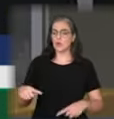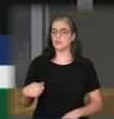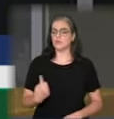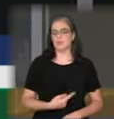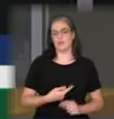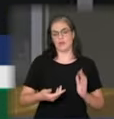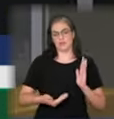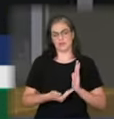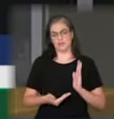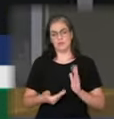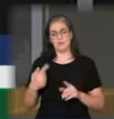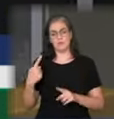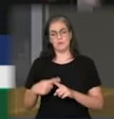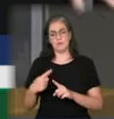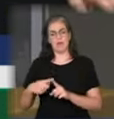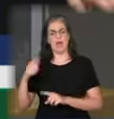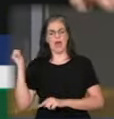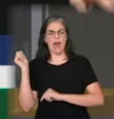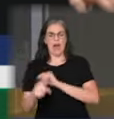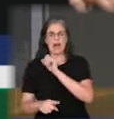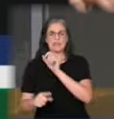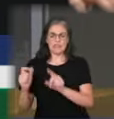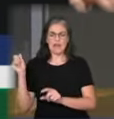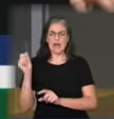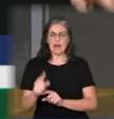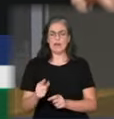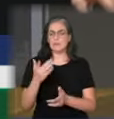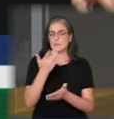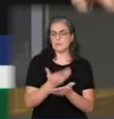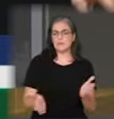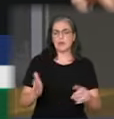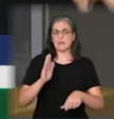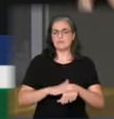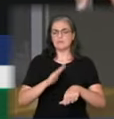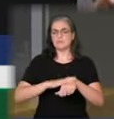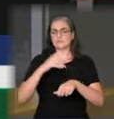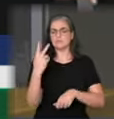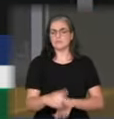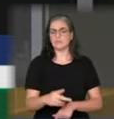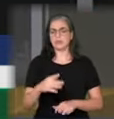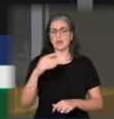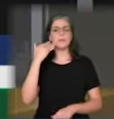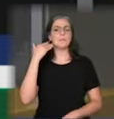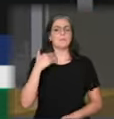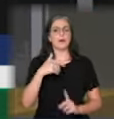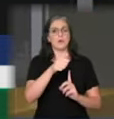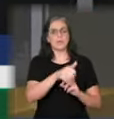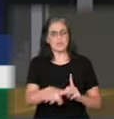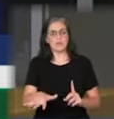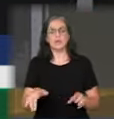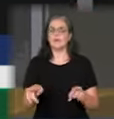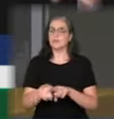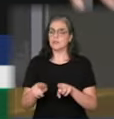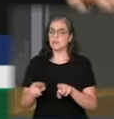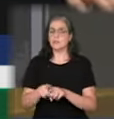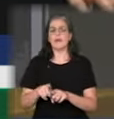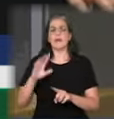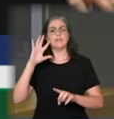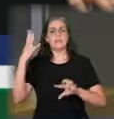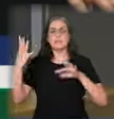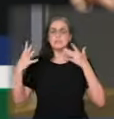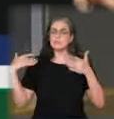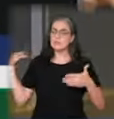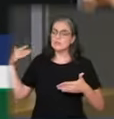os ataques que vem fazendo à autonomia do Banco Central, ele vem atacando as decisões que foram tomadas pela Câmara